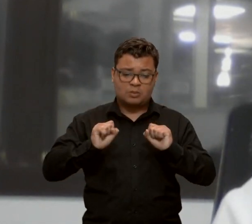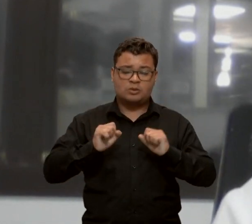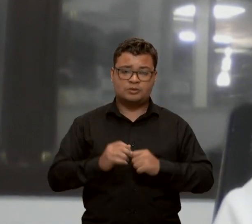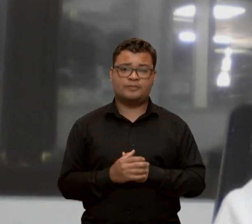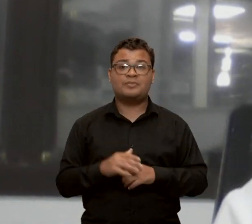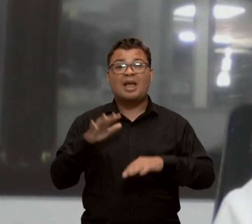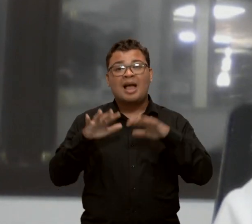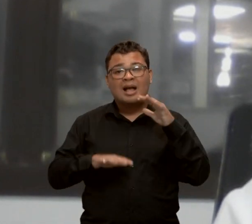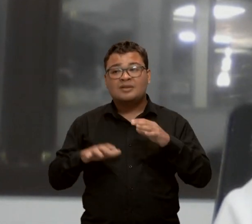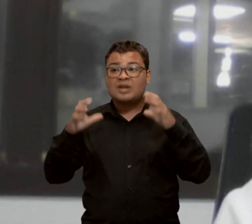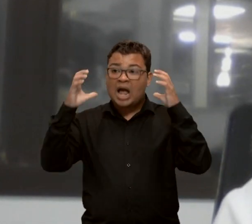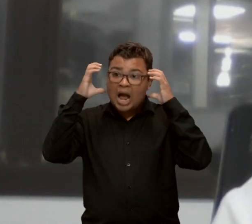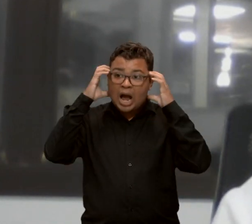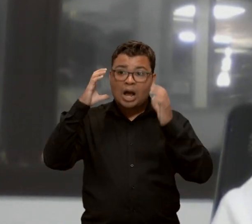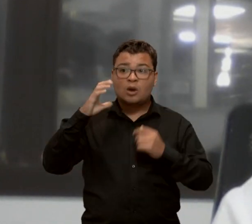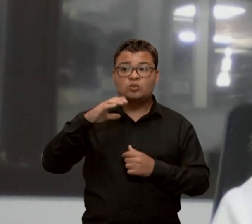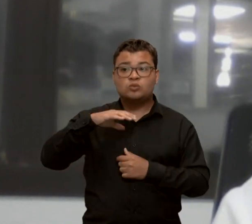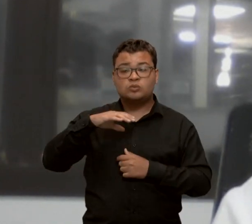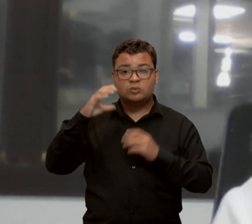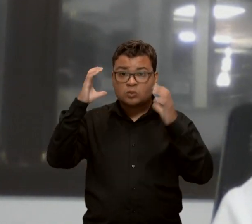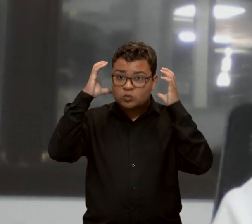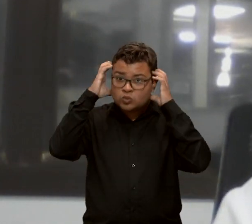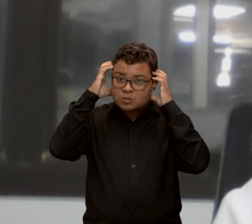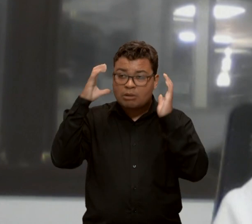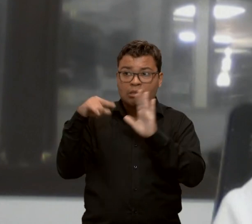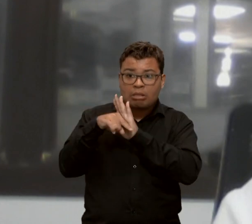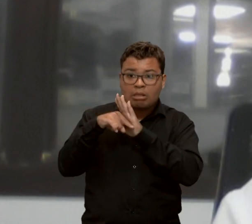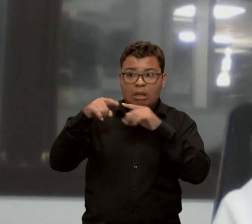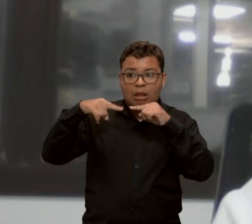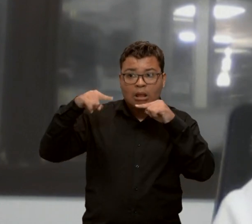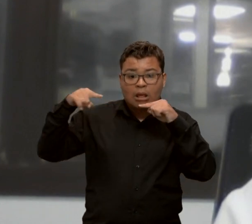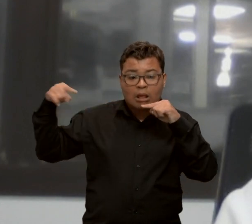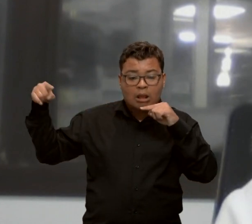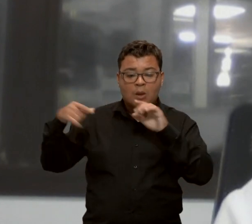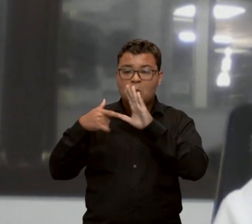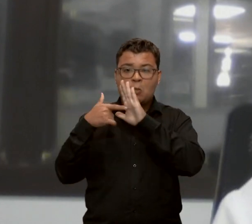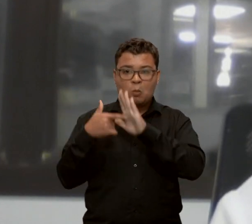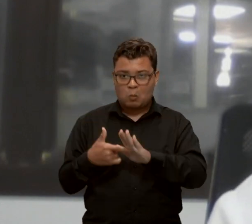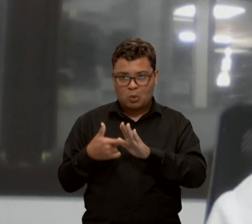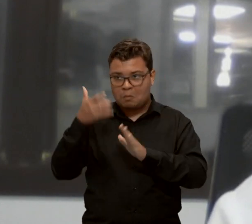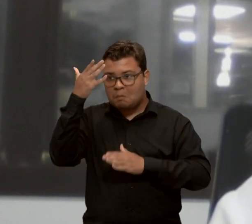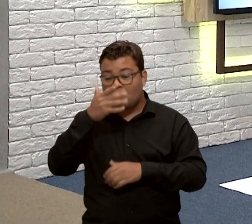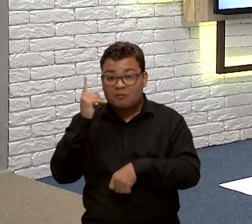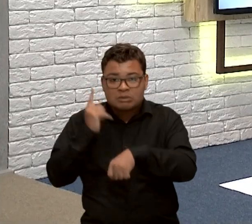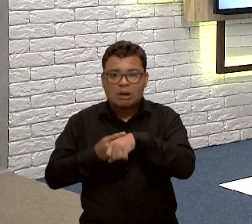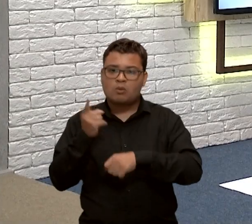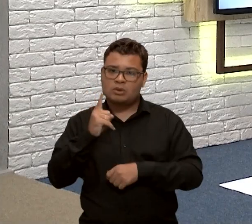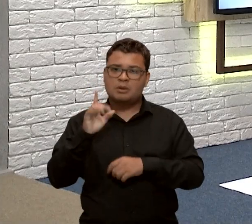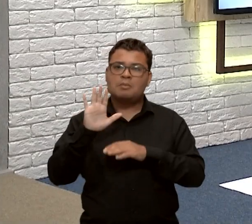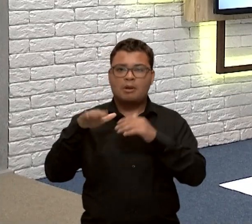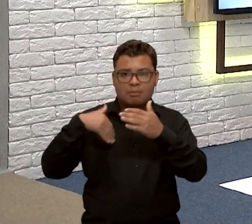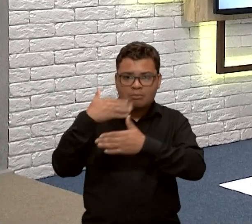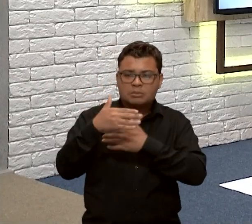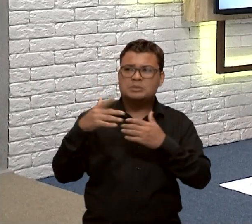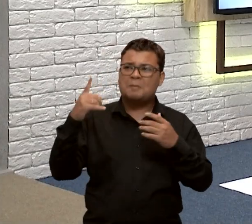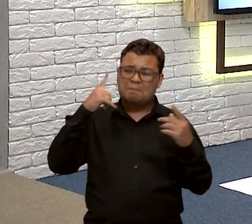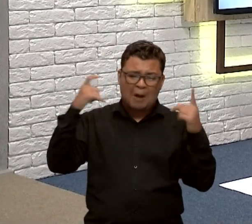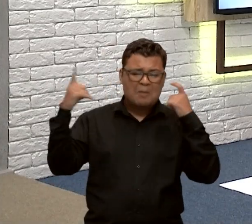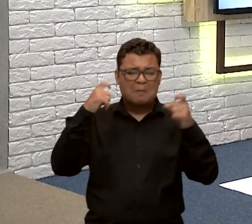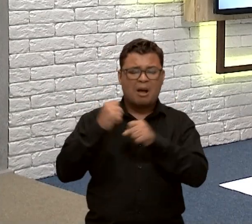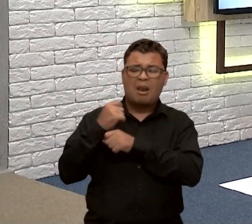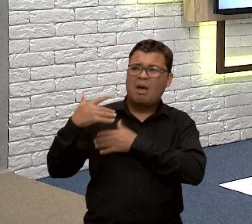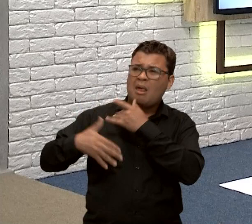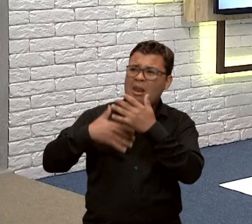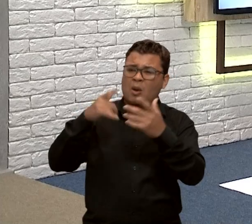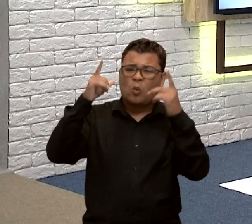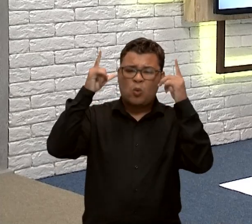comprova essa perda auditiva no momento, mas ela é acumulativa ao longo dos anos. Até falando isso mais com